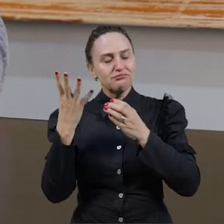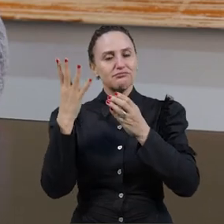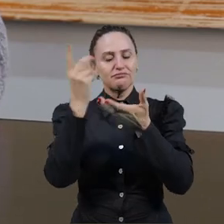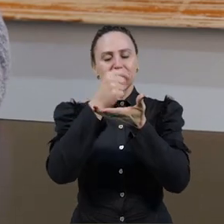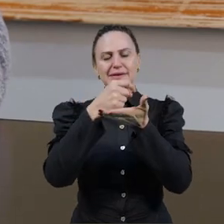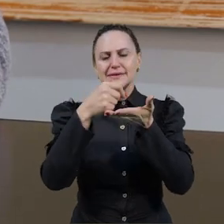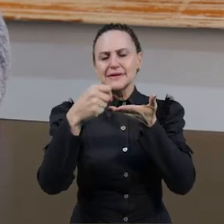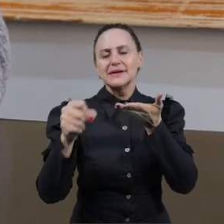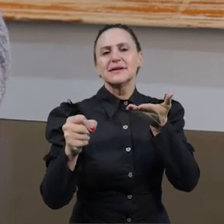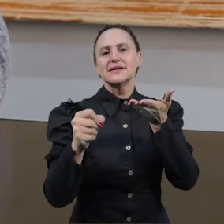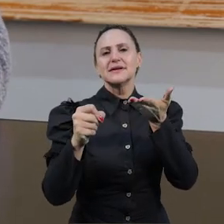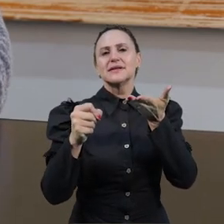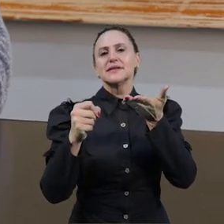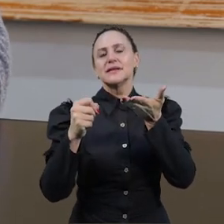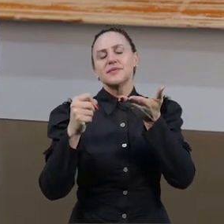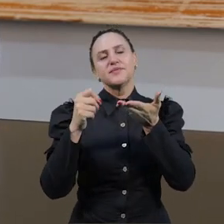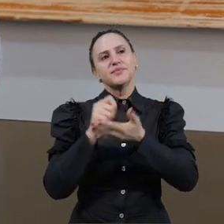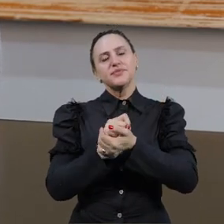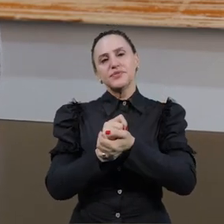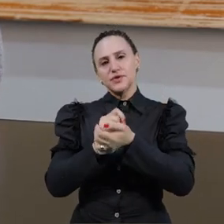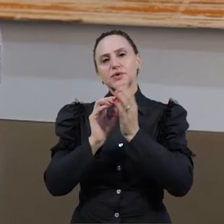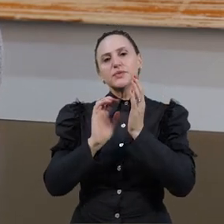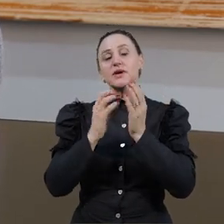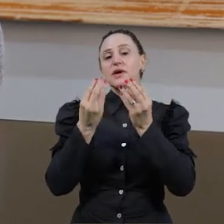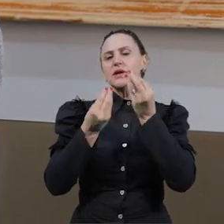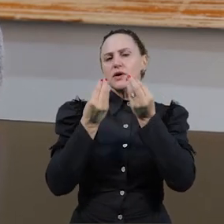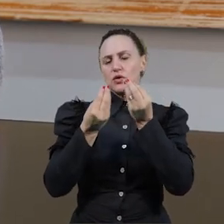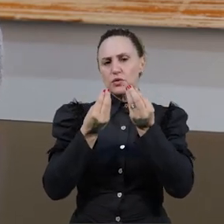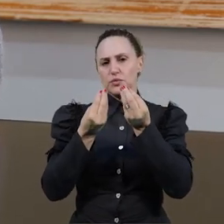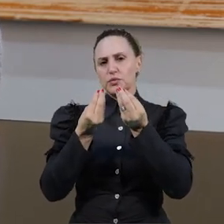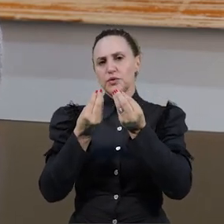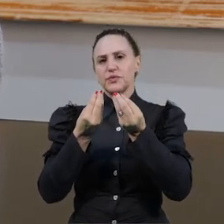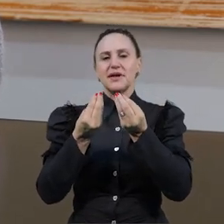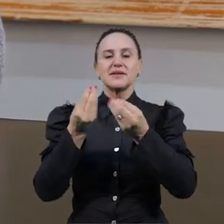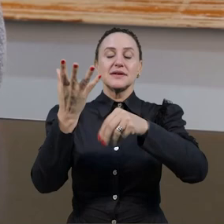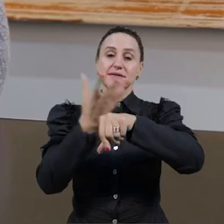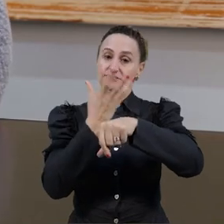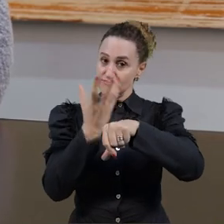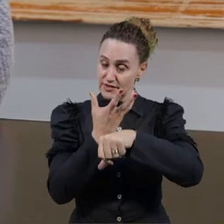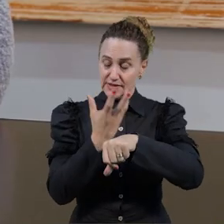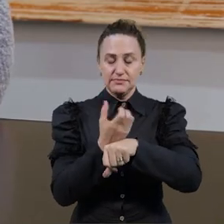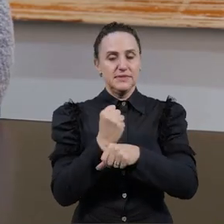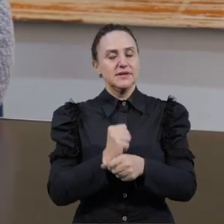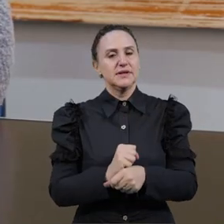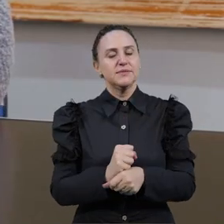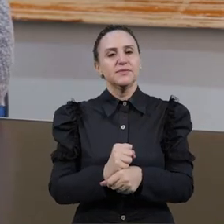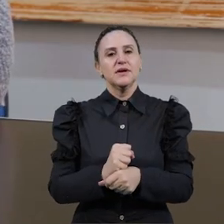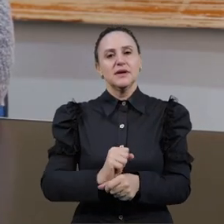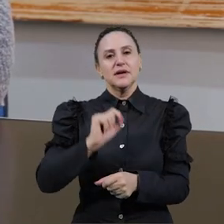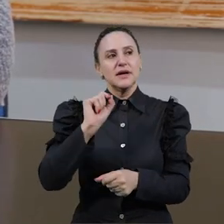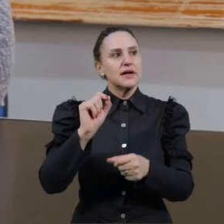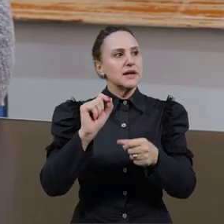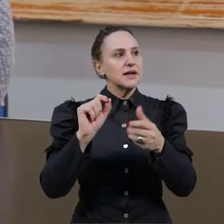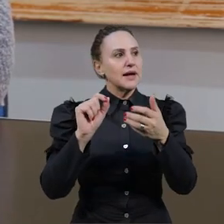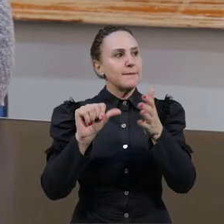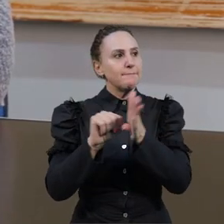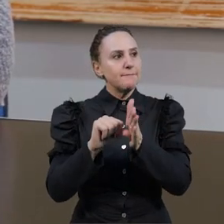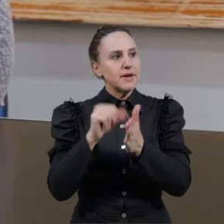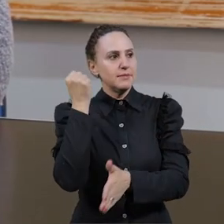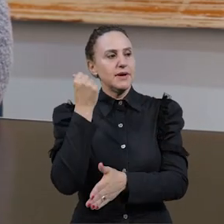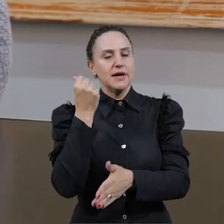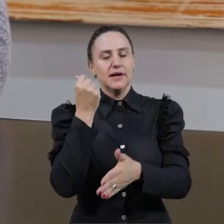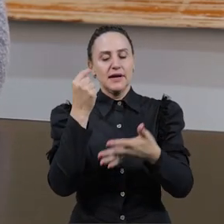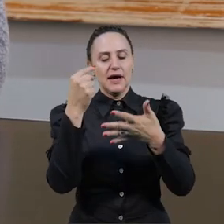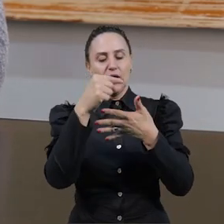para a sua aprendizagem dentro da disciplina de Teoria e Metodologia do Ensino da História e da Geografia. Então, na primeira unidade, nós vamos